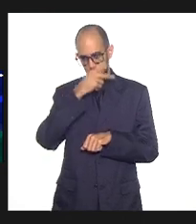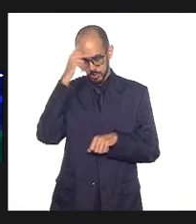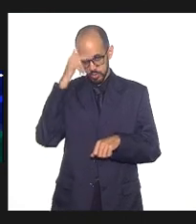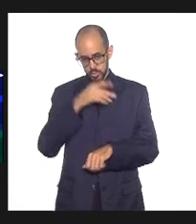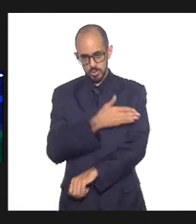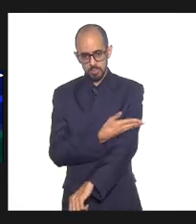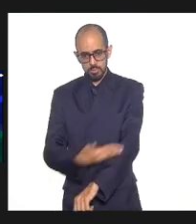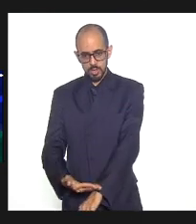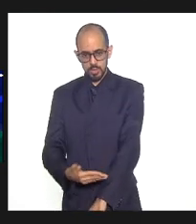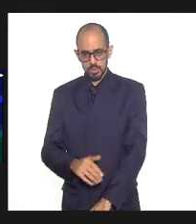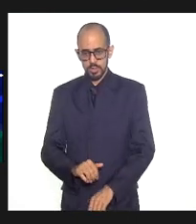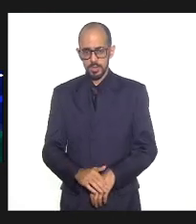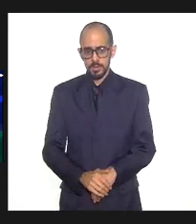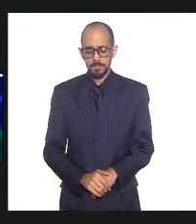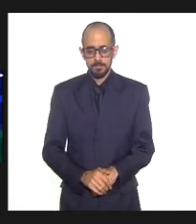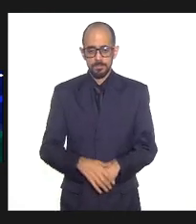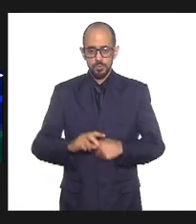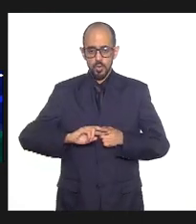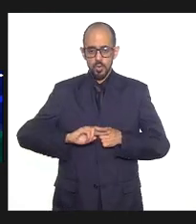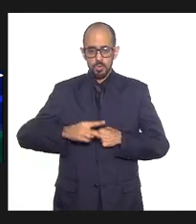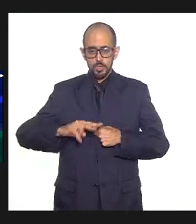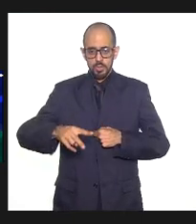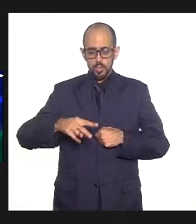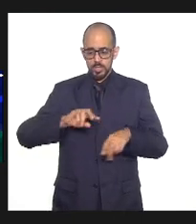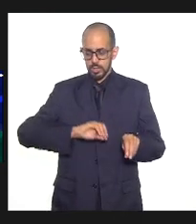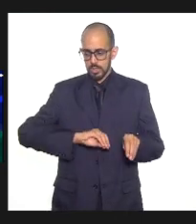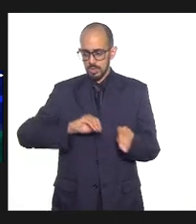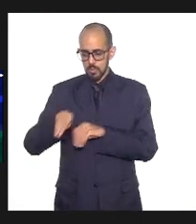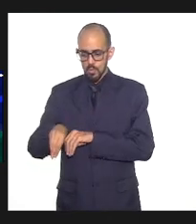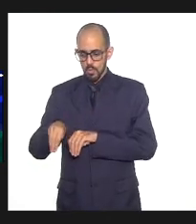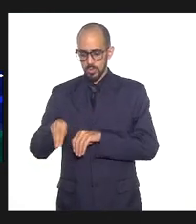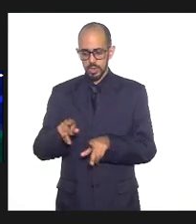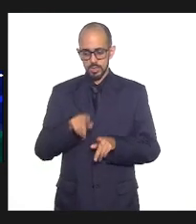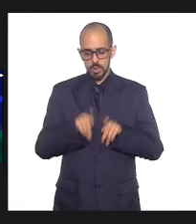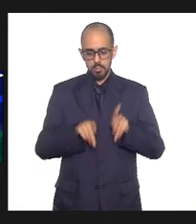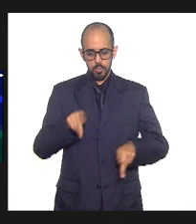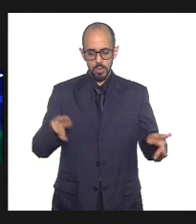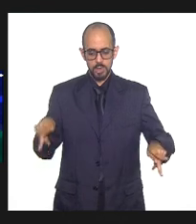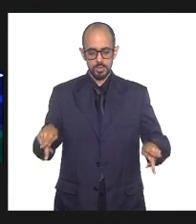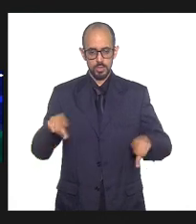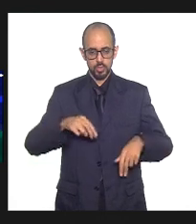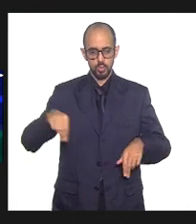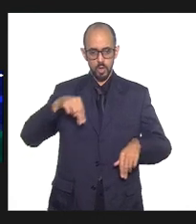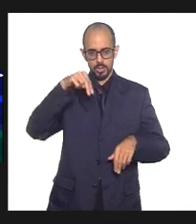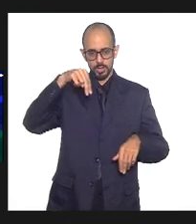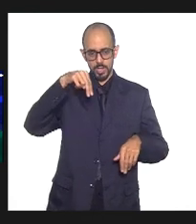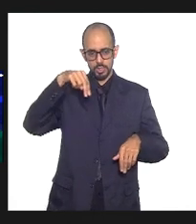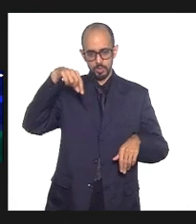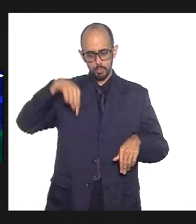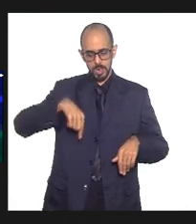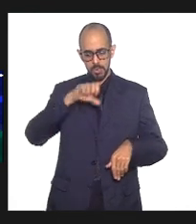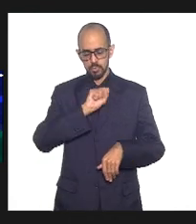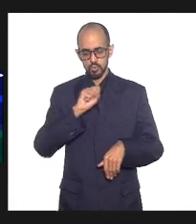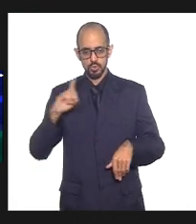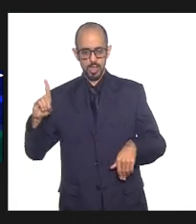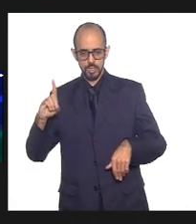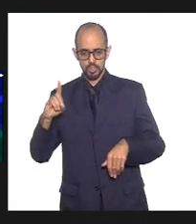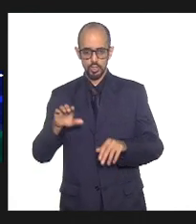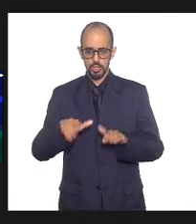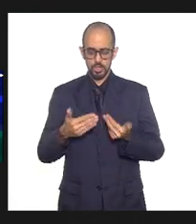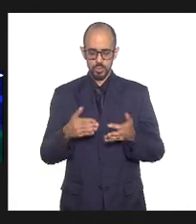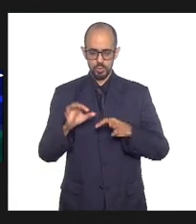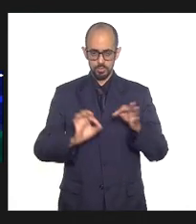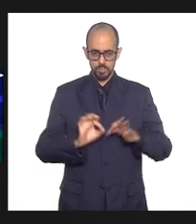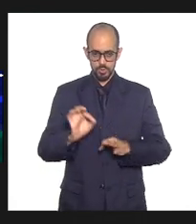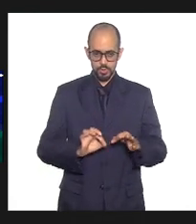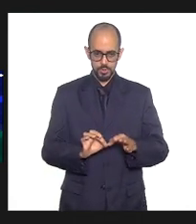cor branca, fruto desse êxodo rural, fruto do nosso processo de colonização. Então, um projeto como esse, que impõe